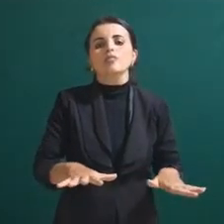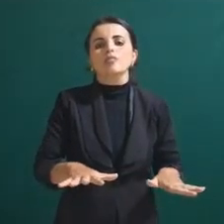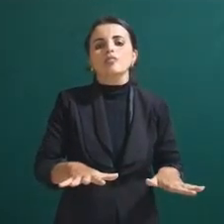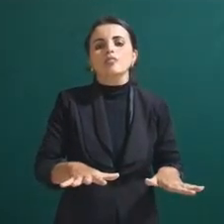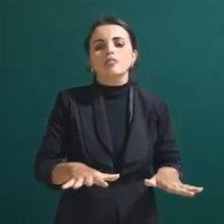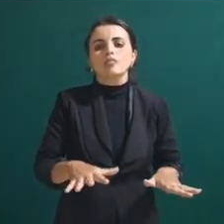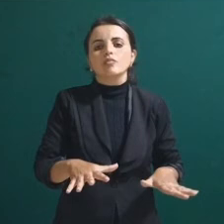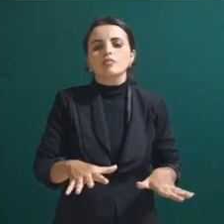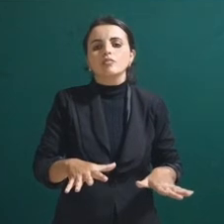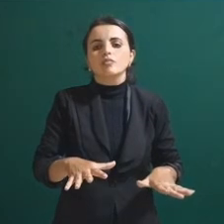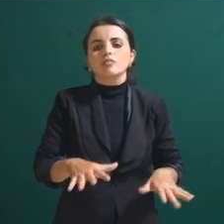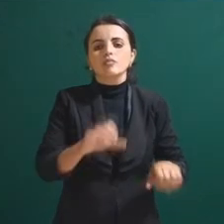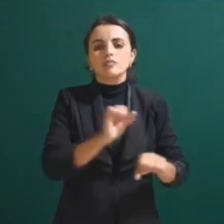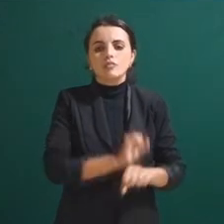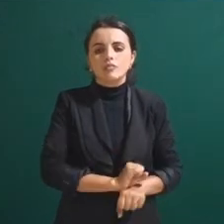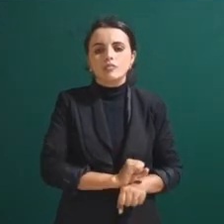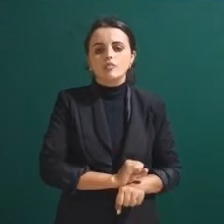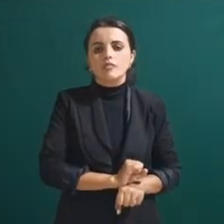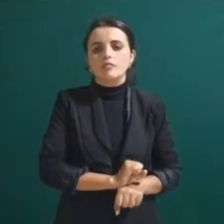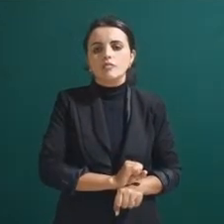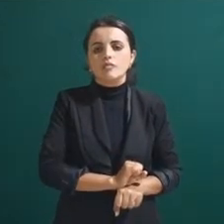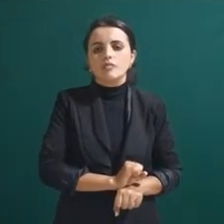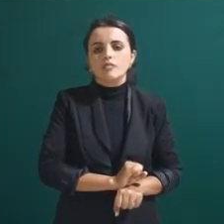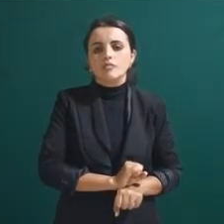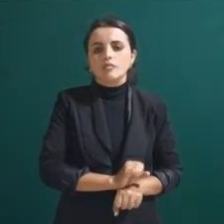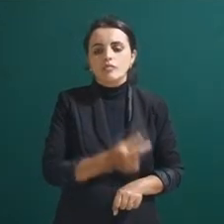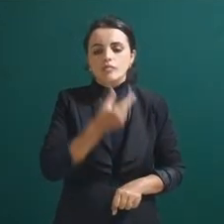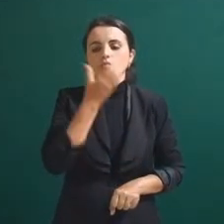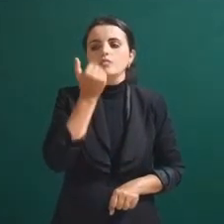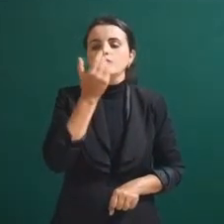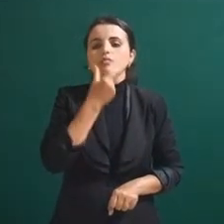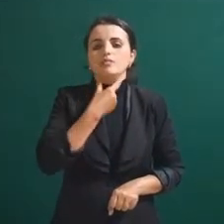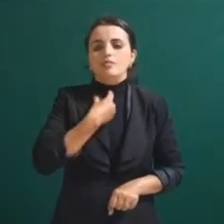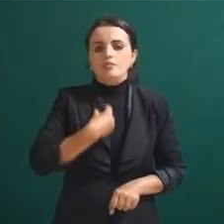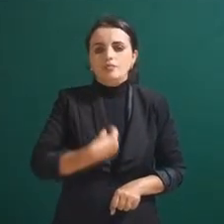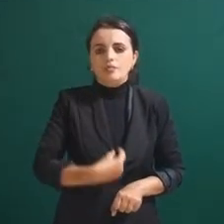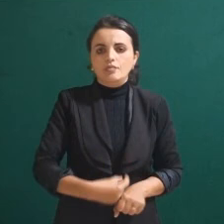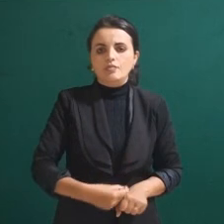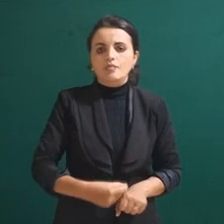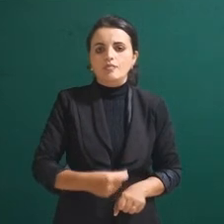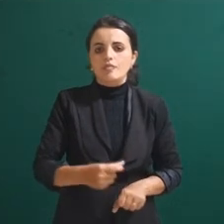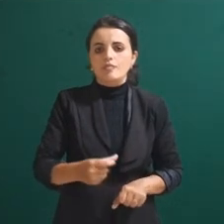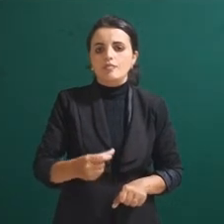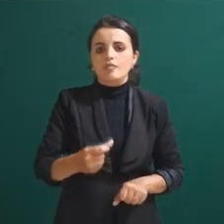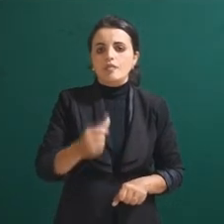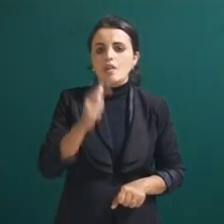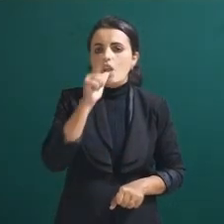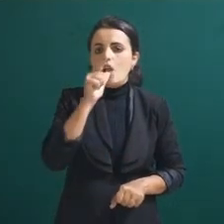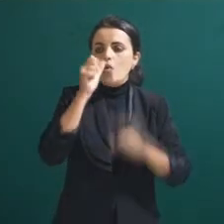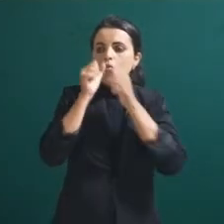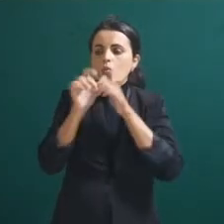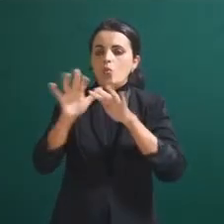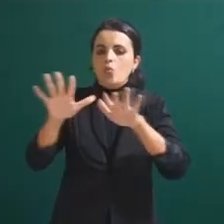inicia aqui no nosso intestino grosso, a gente para de absorver os nutrientes e o nosso intestino grosso ele começa a absorver